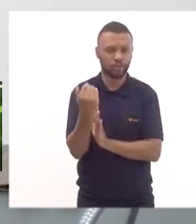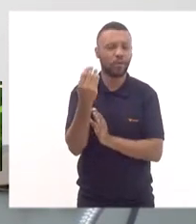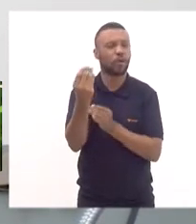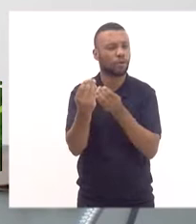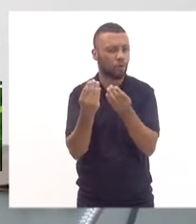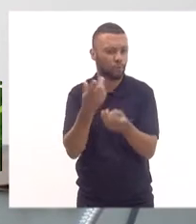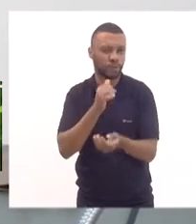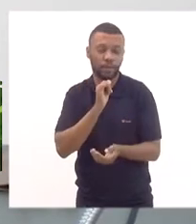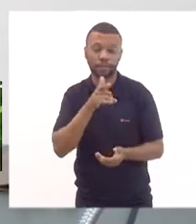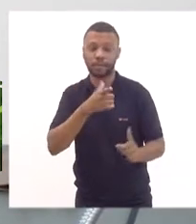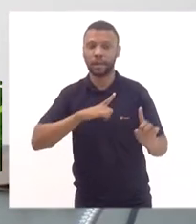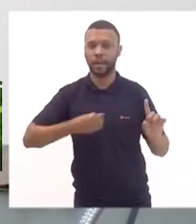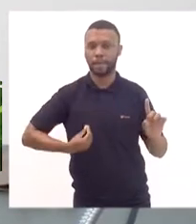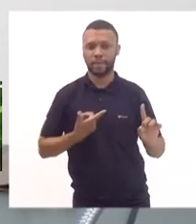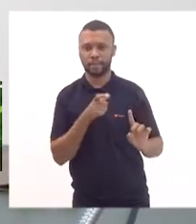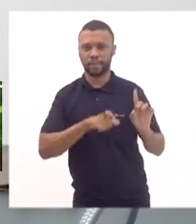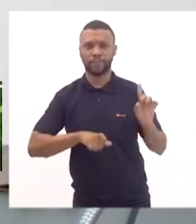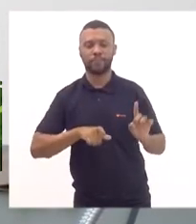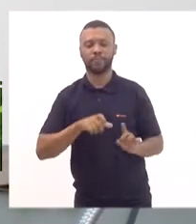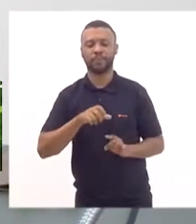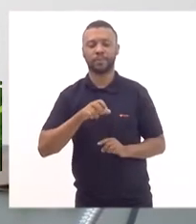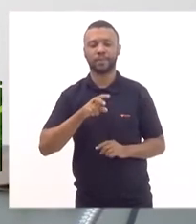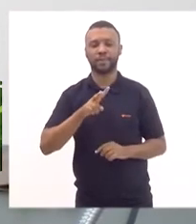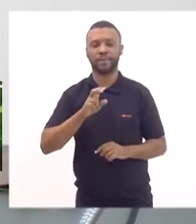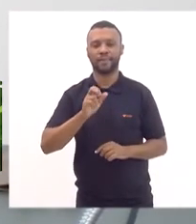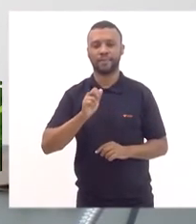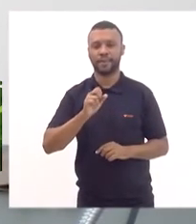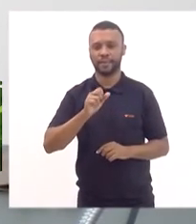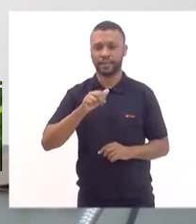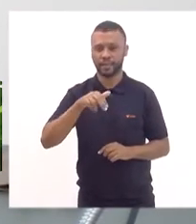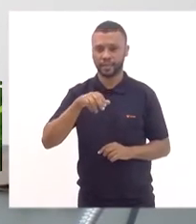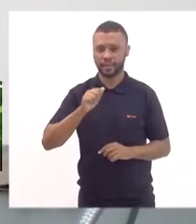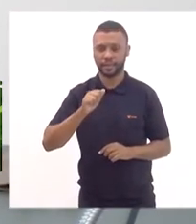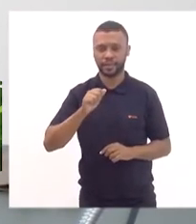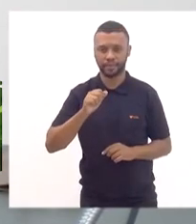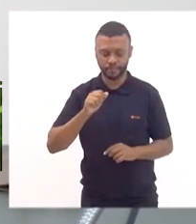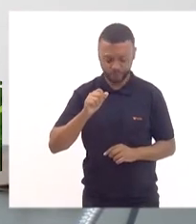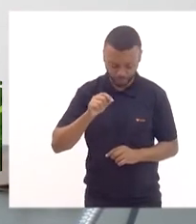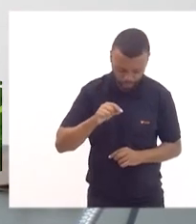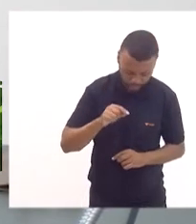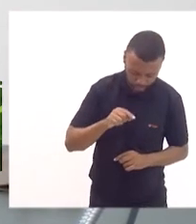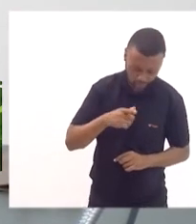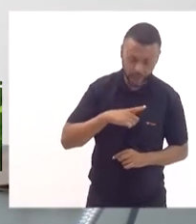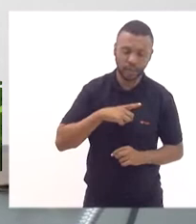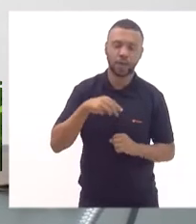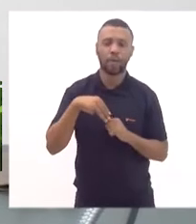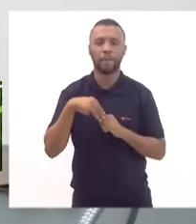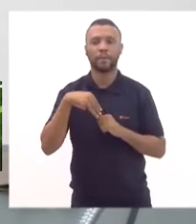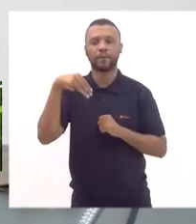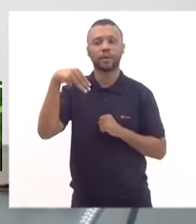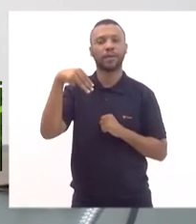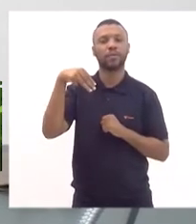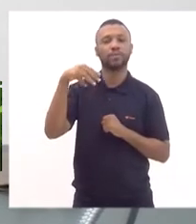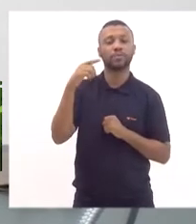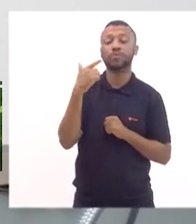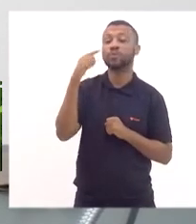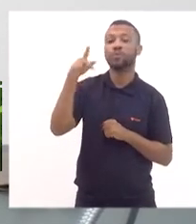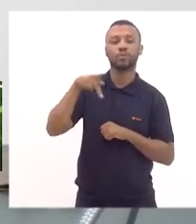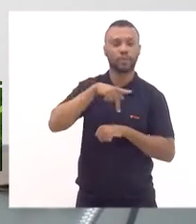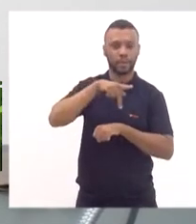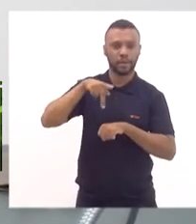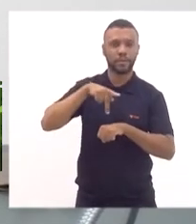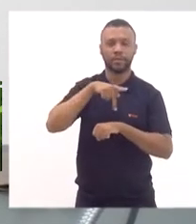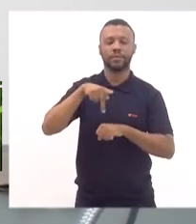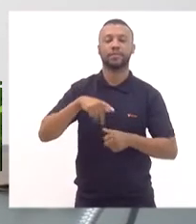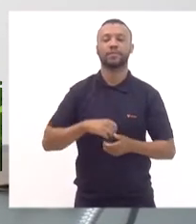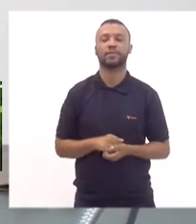com a presença da doutora Vanessa Boechat, que é uma especialista, inclusive, com mestrado fora do país. Né?